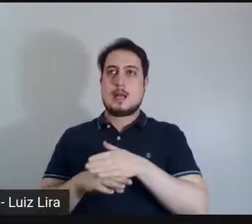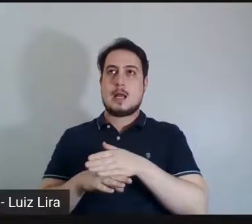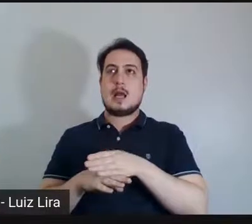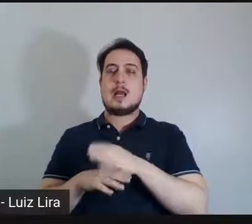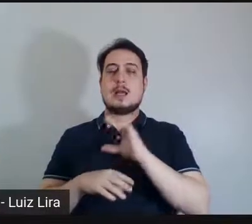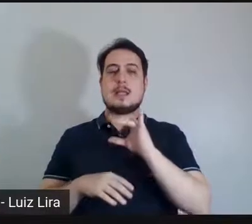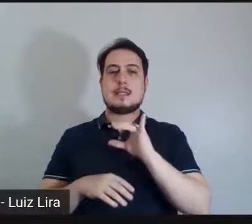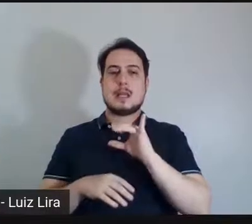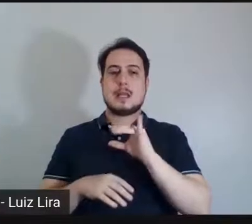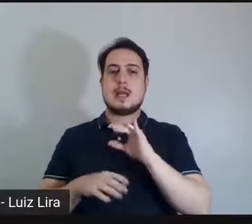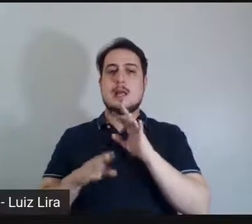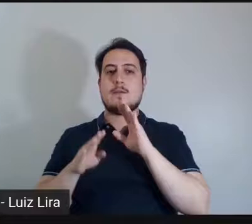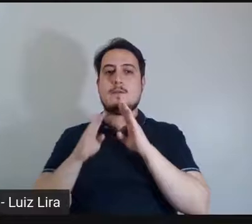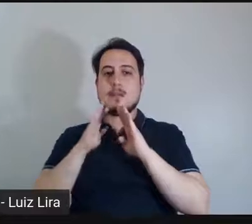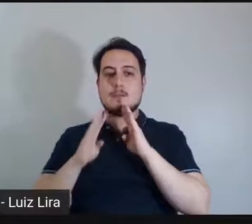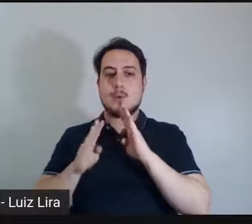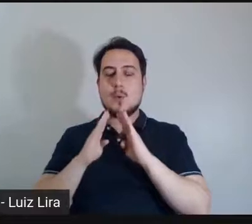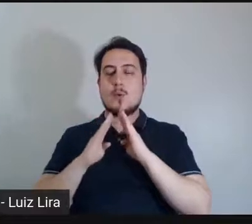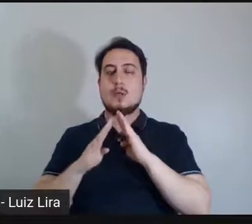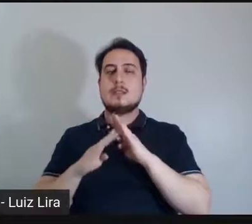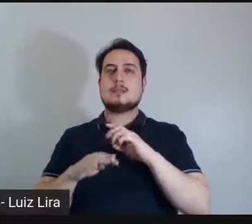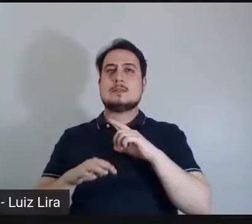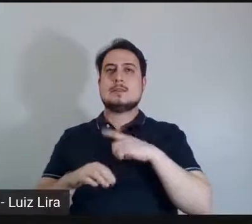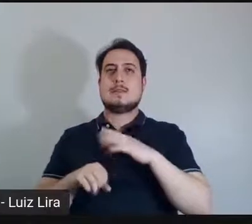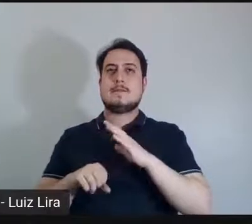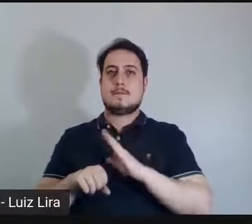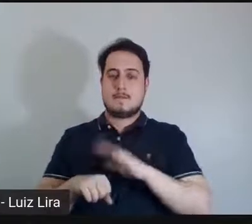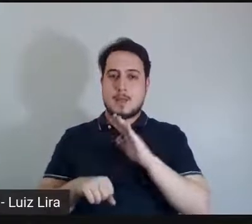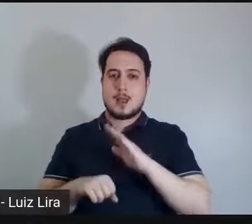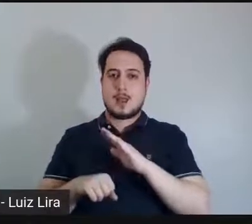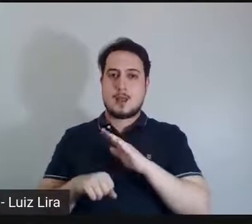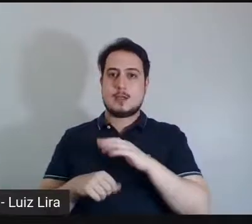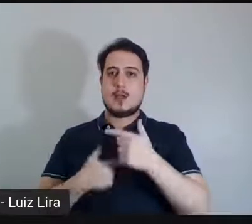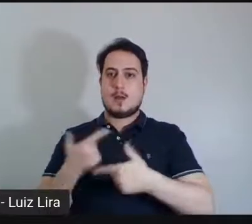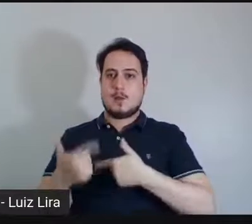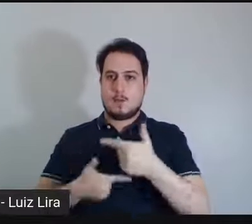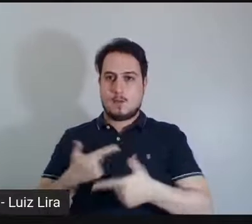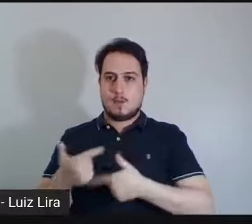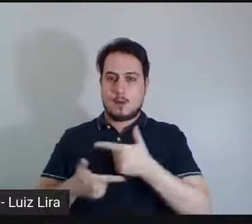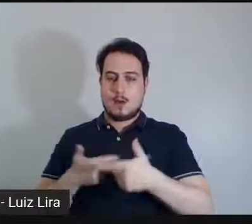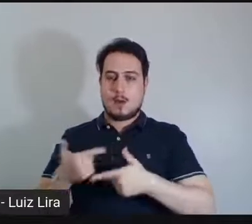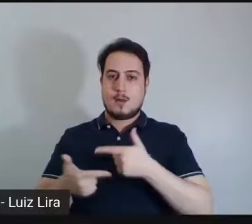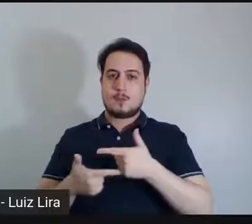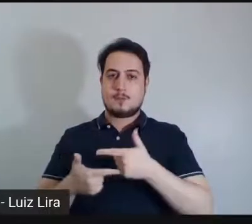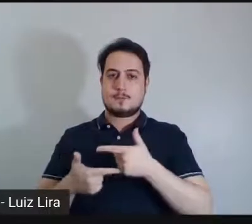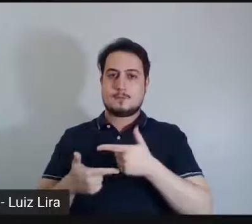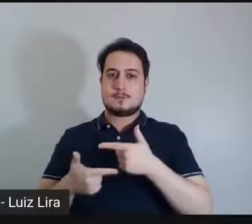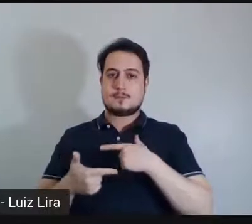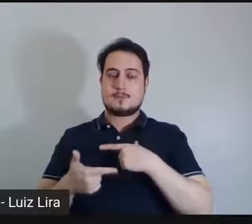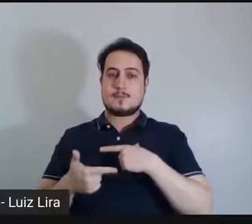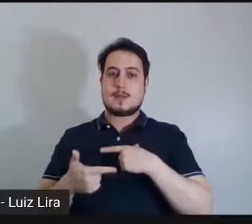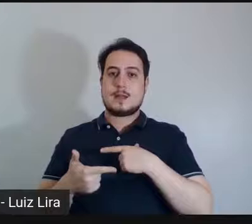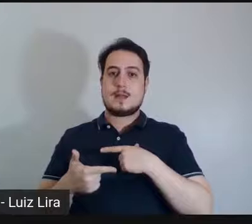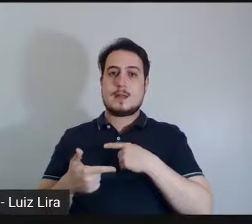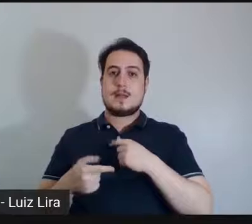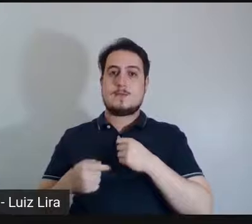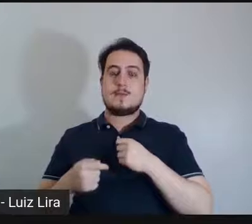Instagram, o que mais teve assim de ações foram operações, infelizmente, né, digo